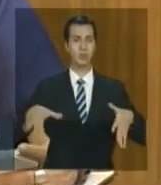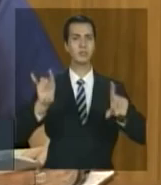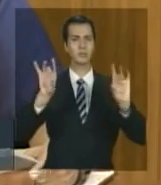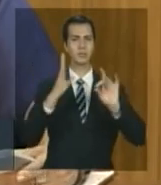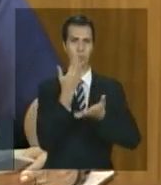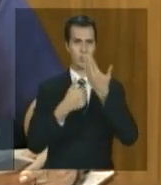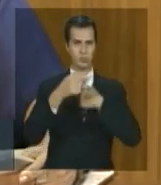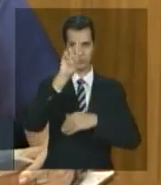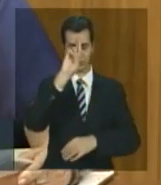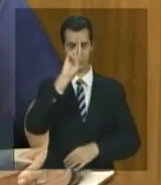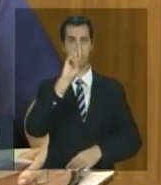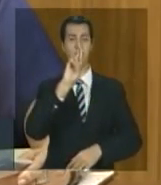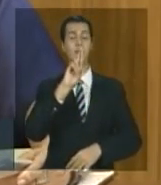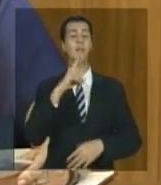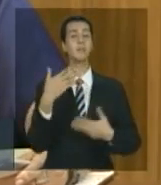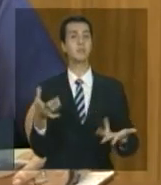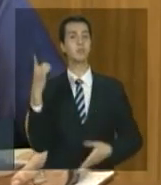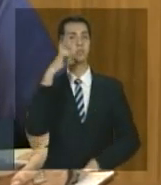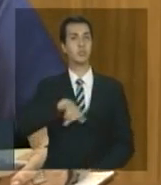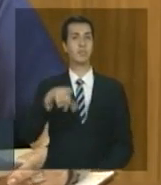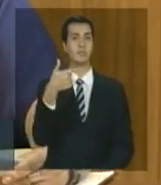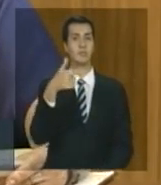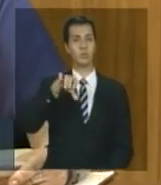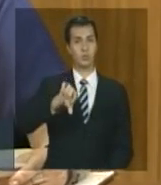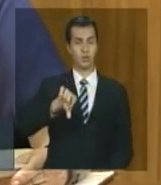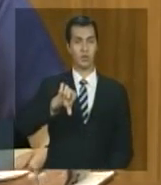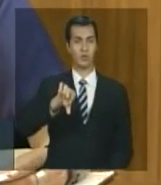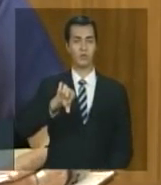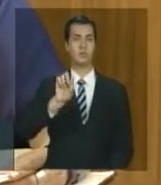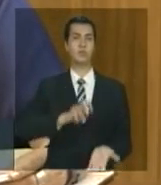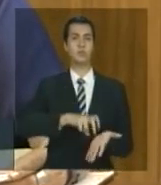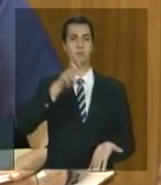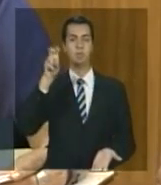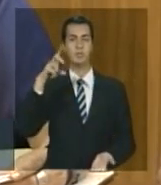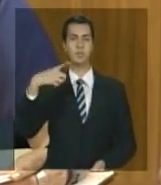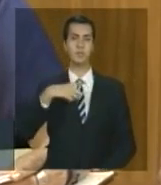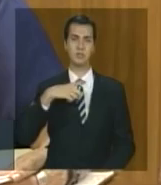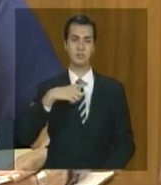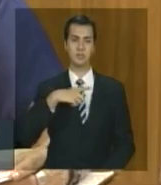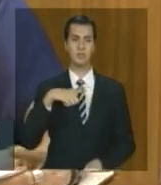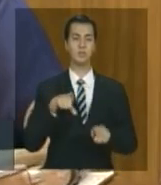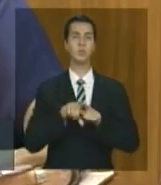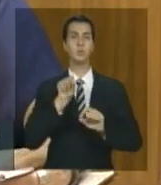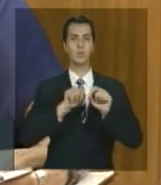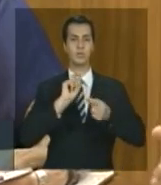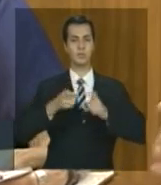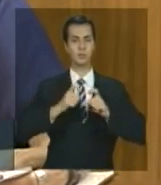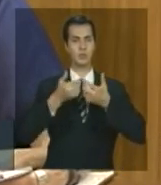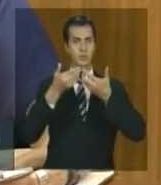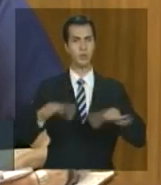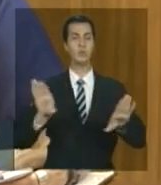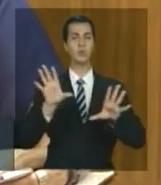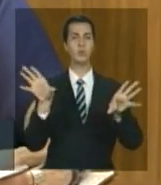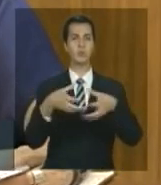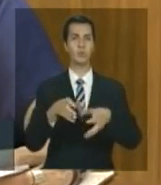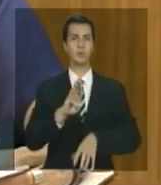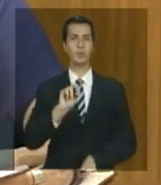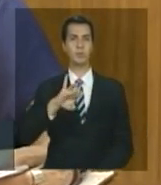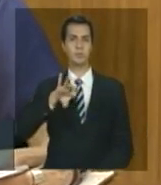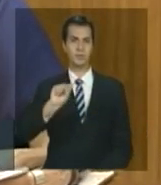E no dia 29, na parte da manhã, nós temos a cúpula do BRICS. Na parte da